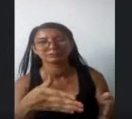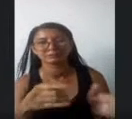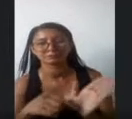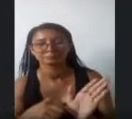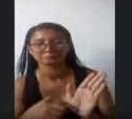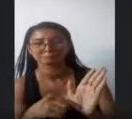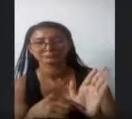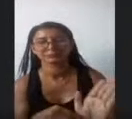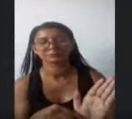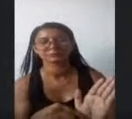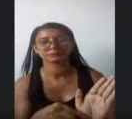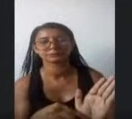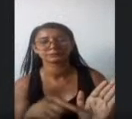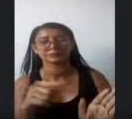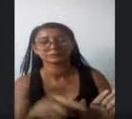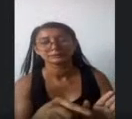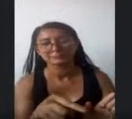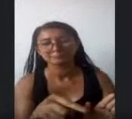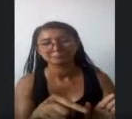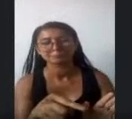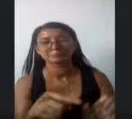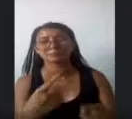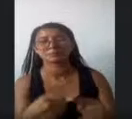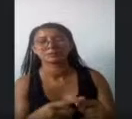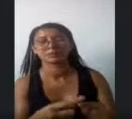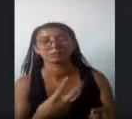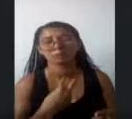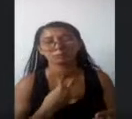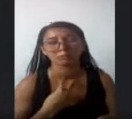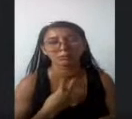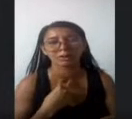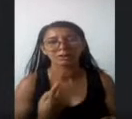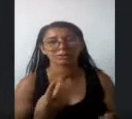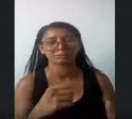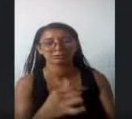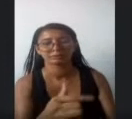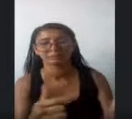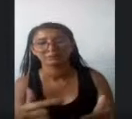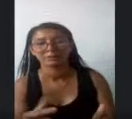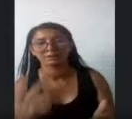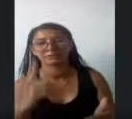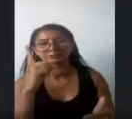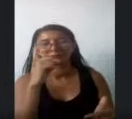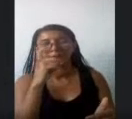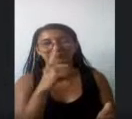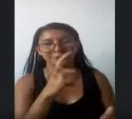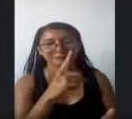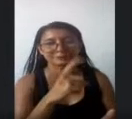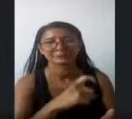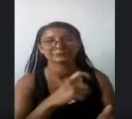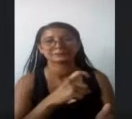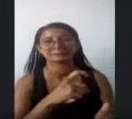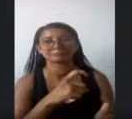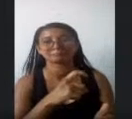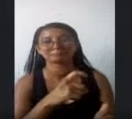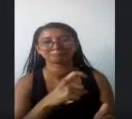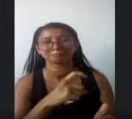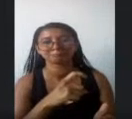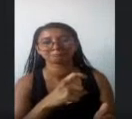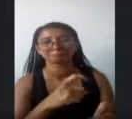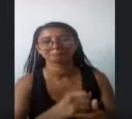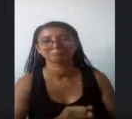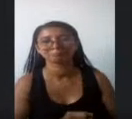têm acesso por conta do horário de trabalho, por conta das dificuldades, por conta da própria vida, então,